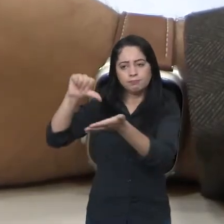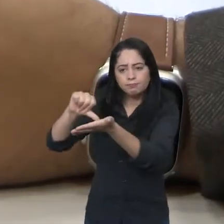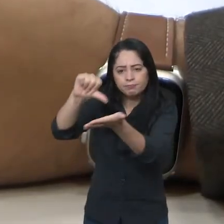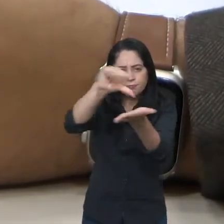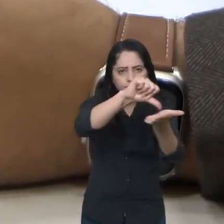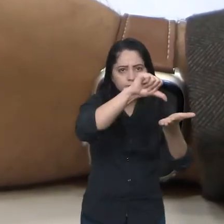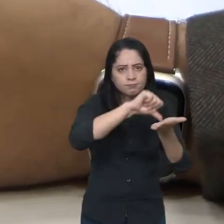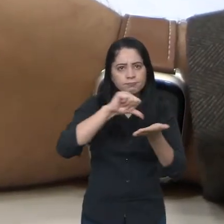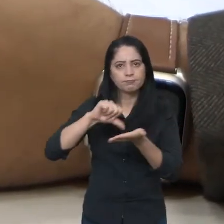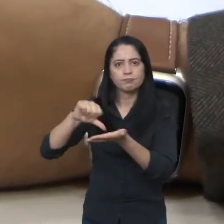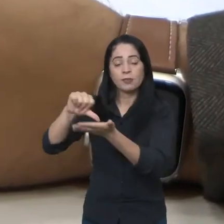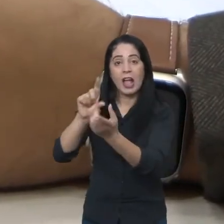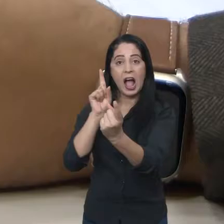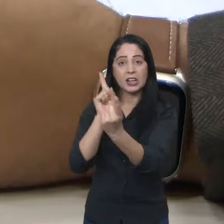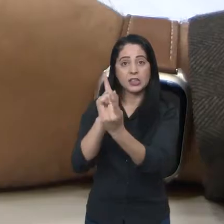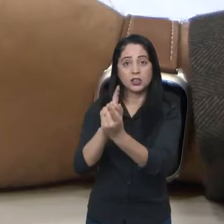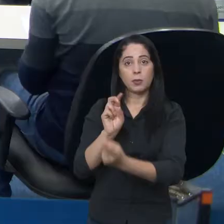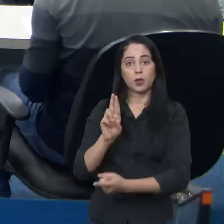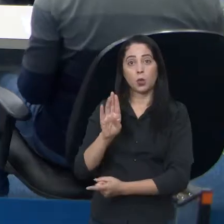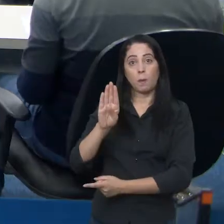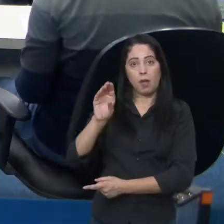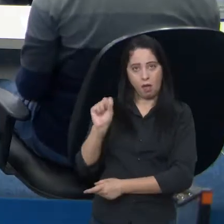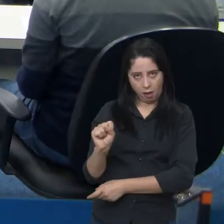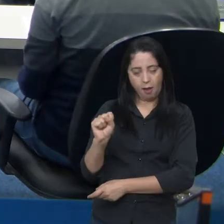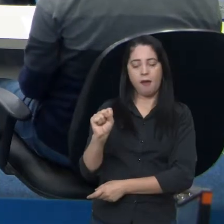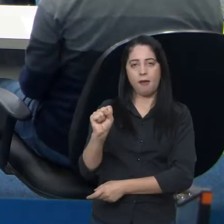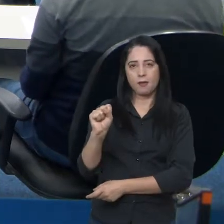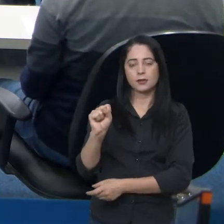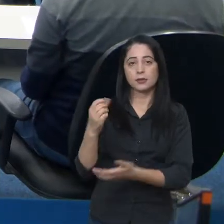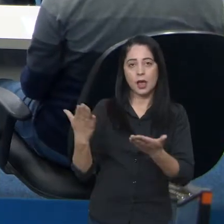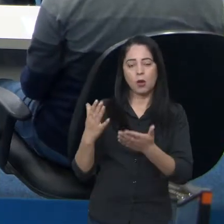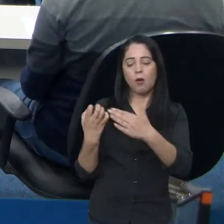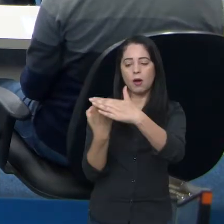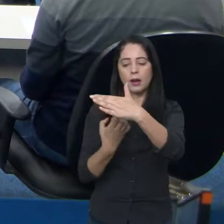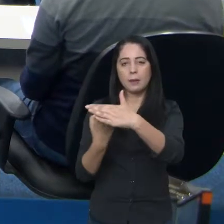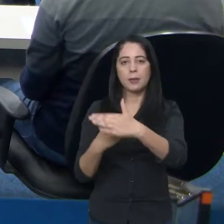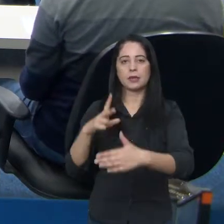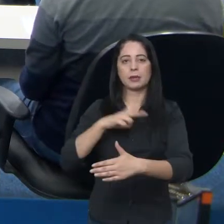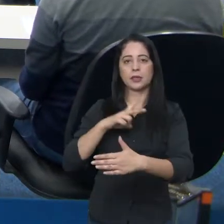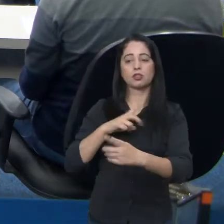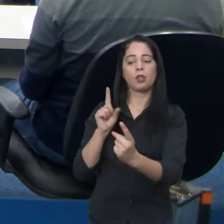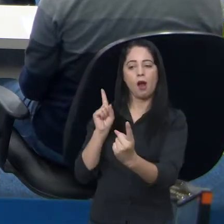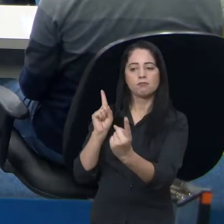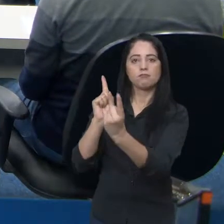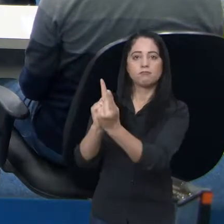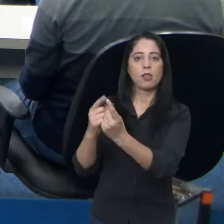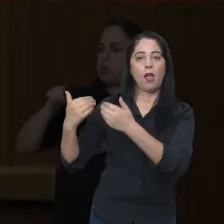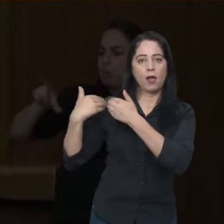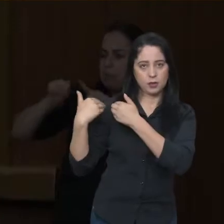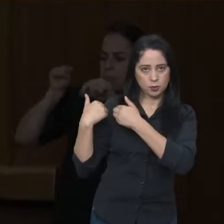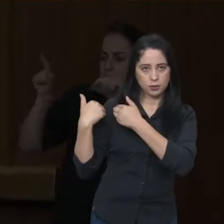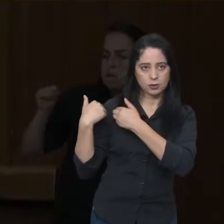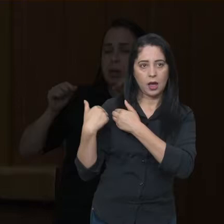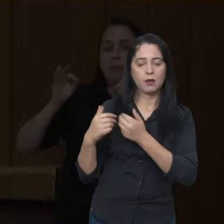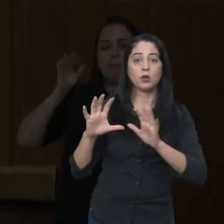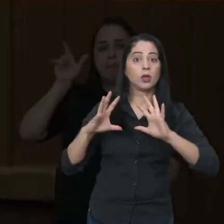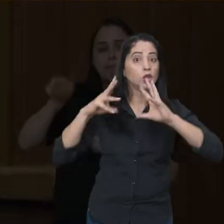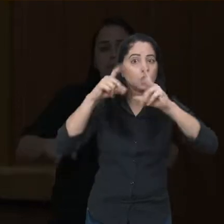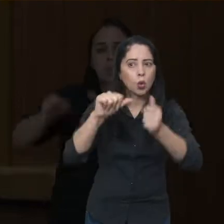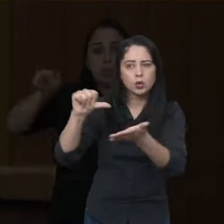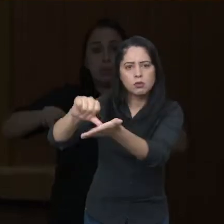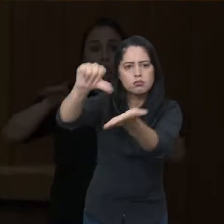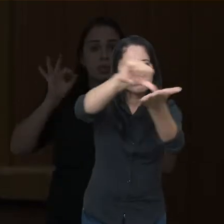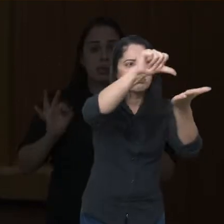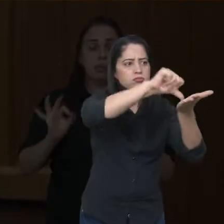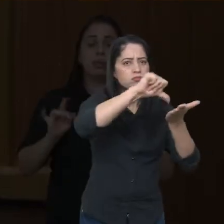terceirizar o atendimento da recepção das UBSs. Com a mudança, o projeto aprovado com 6 votos contrários amplia a